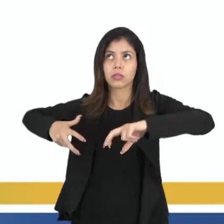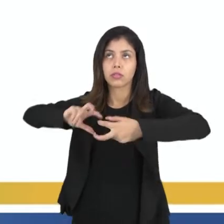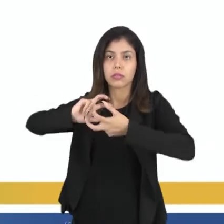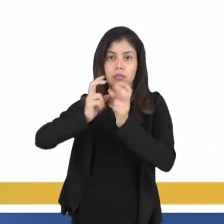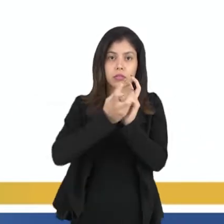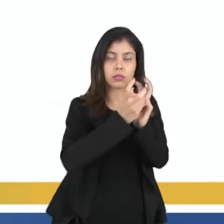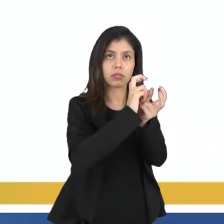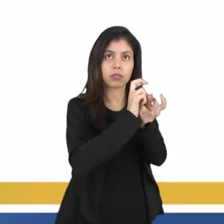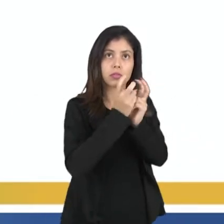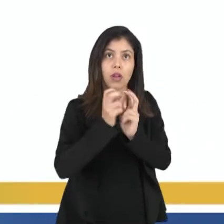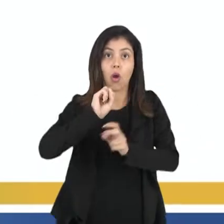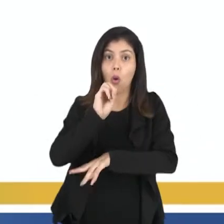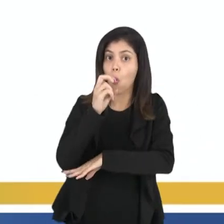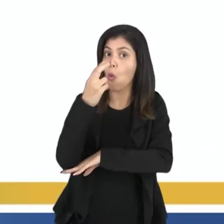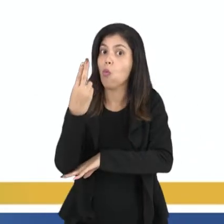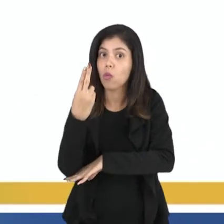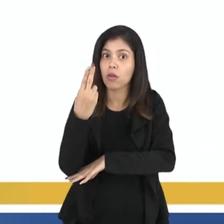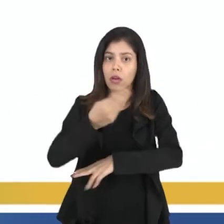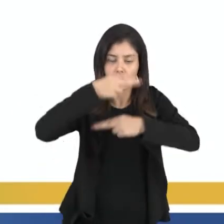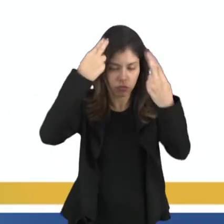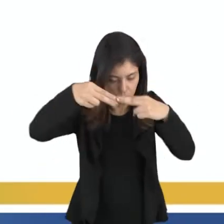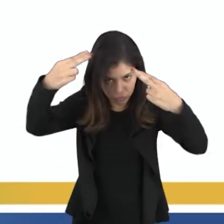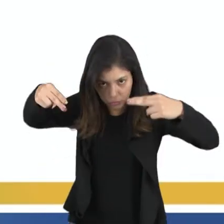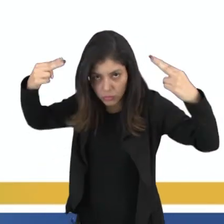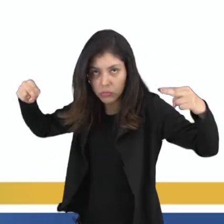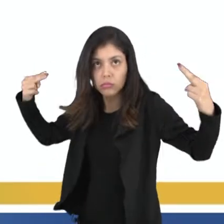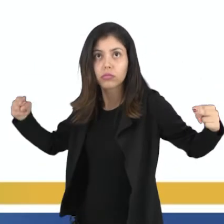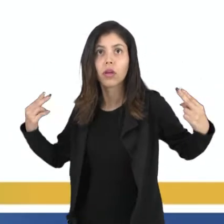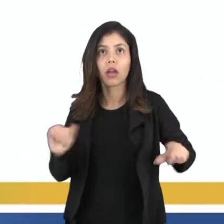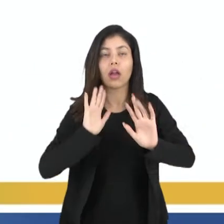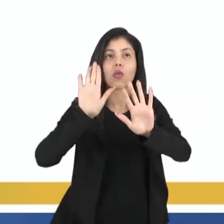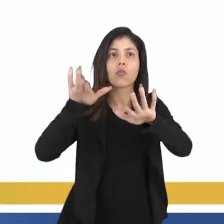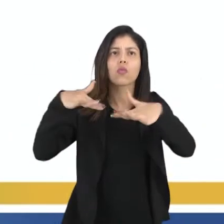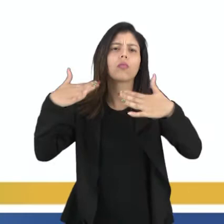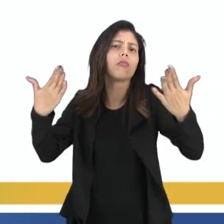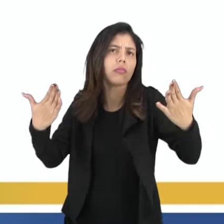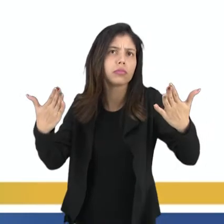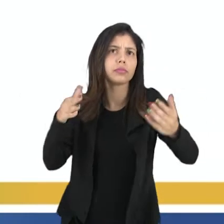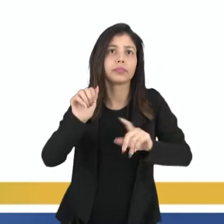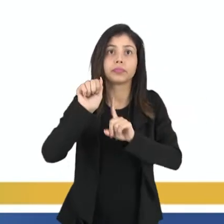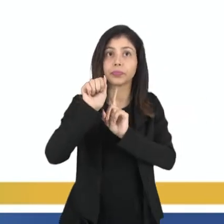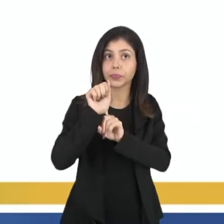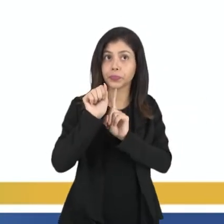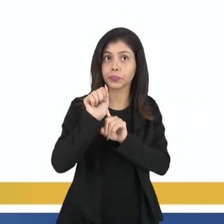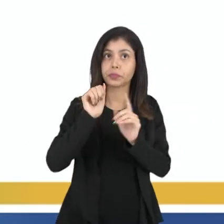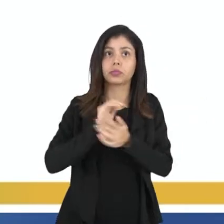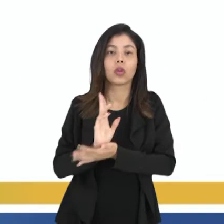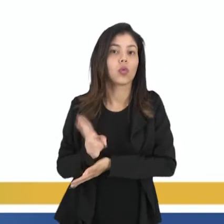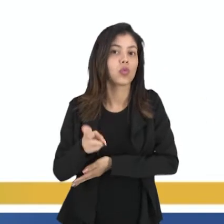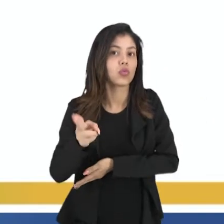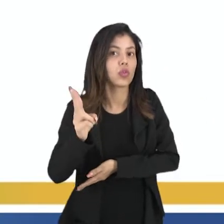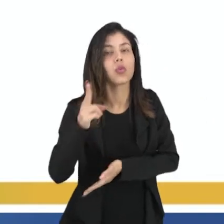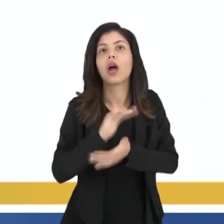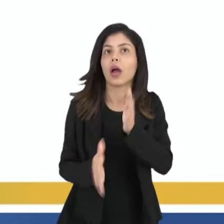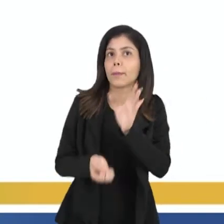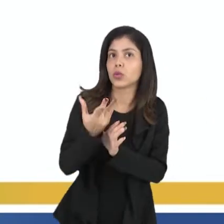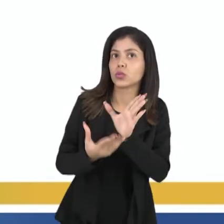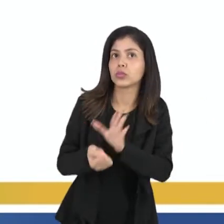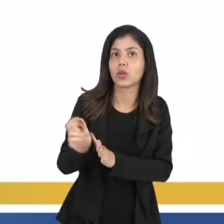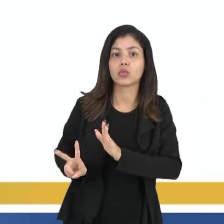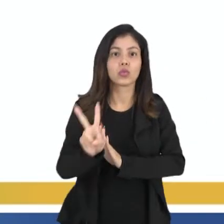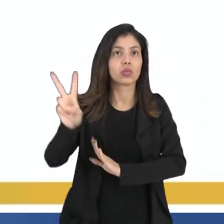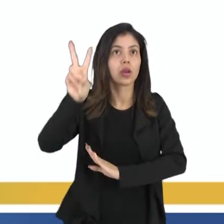candomblé, deve considerar que elas, alternativa A, permanecem como reprodução dos